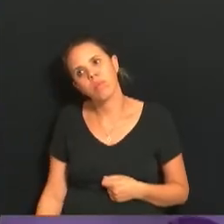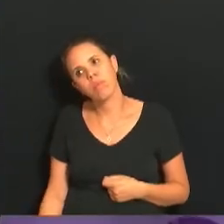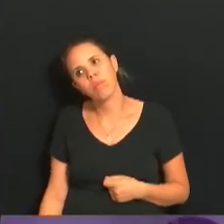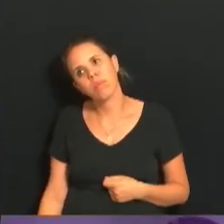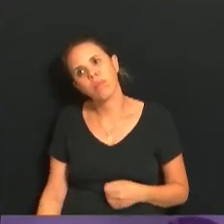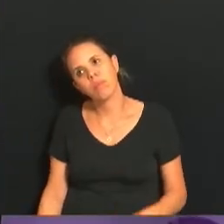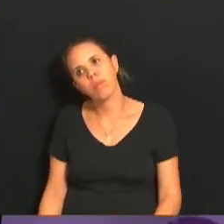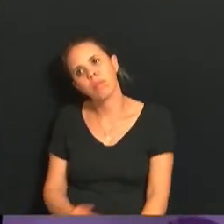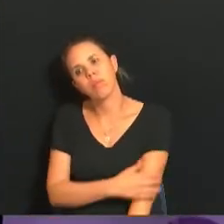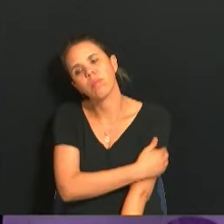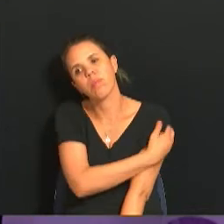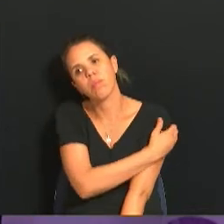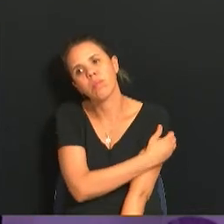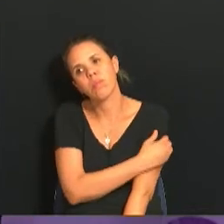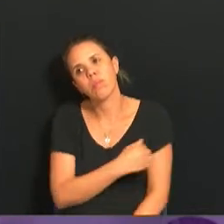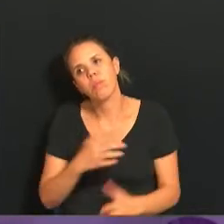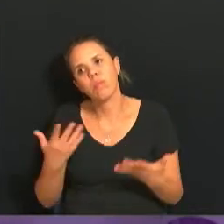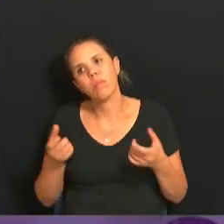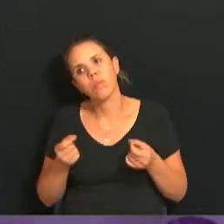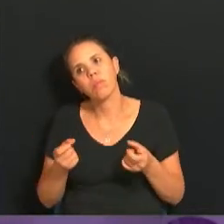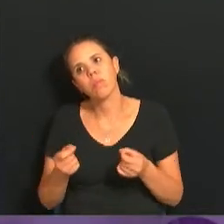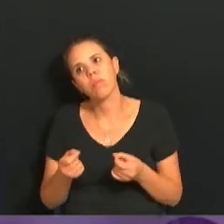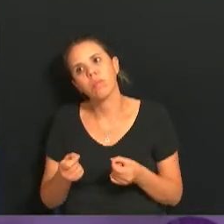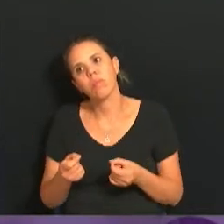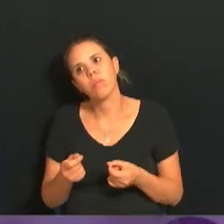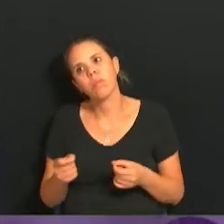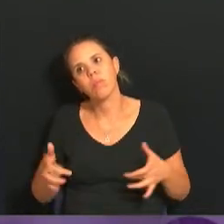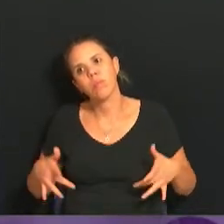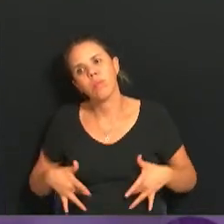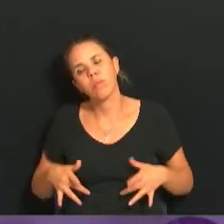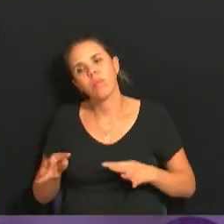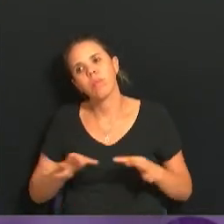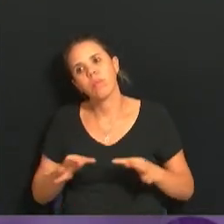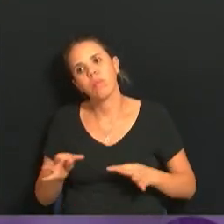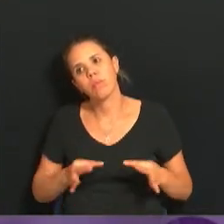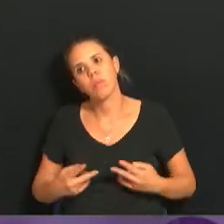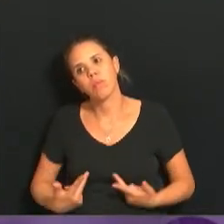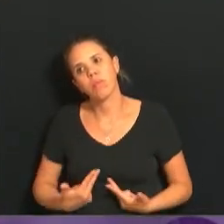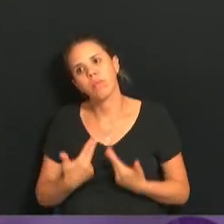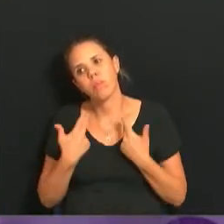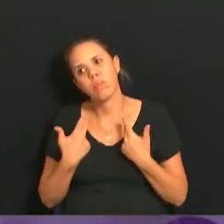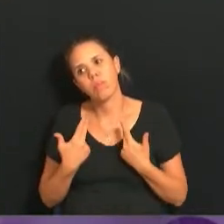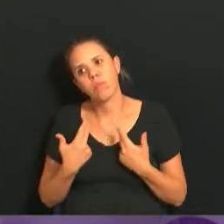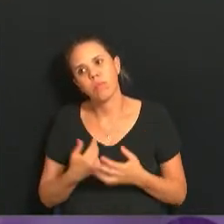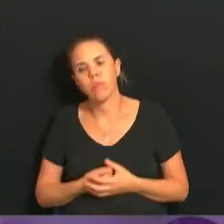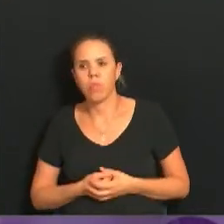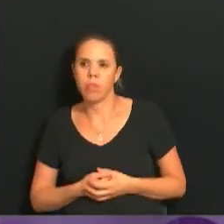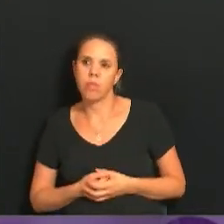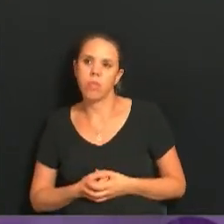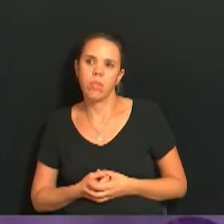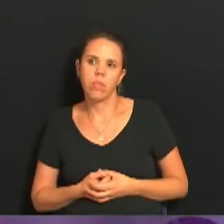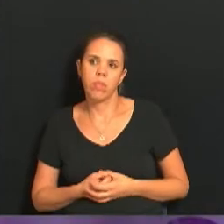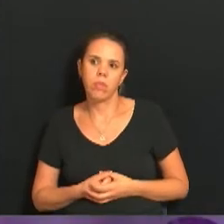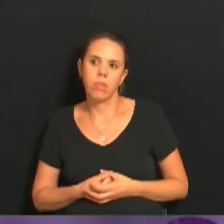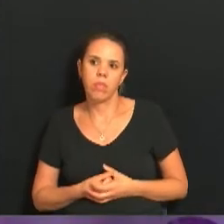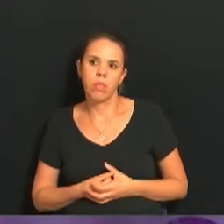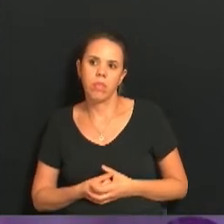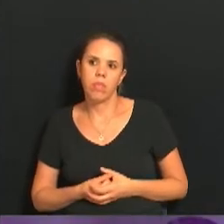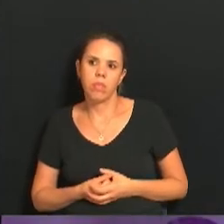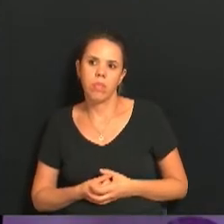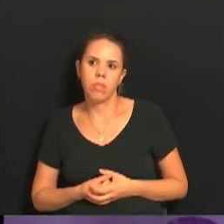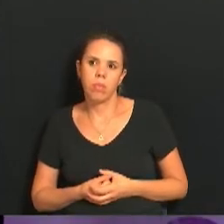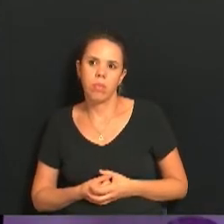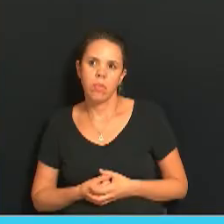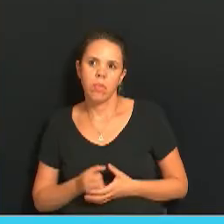doutor, quando é câncer renal, como que é o tratamento? Cirurgia sempre é indicado? Sim, a